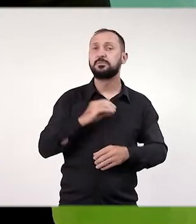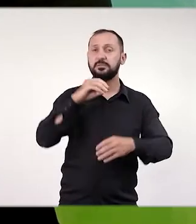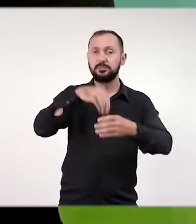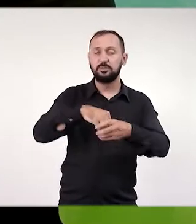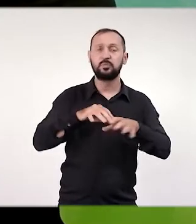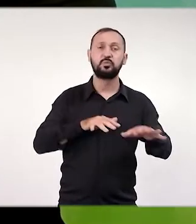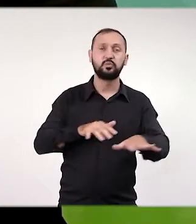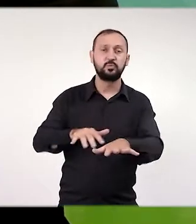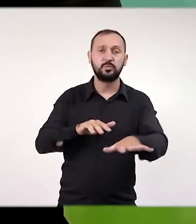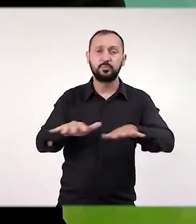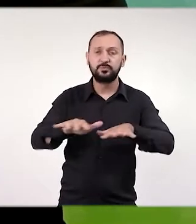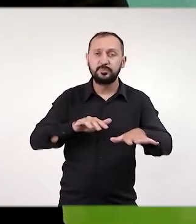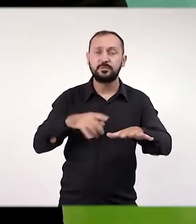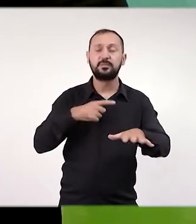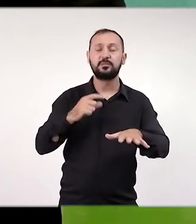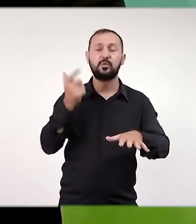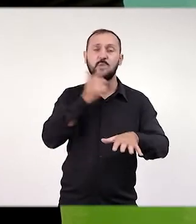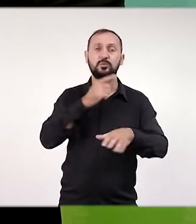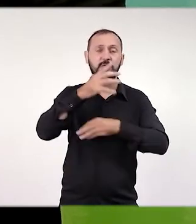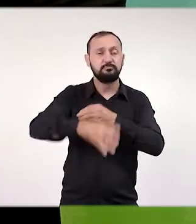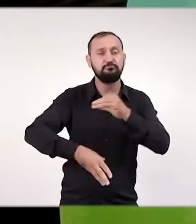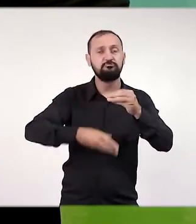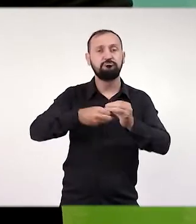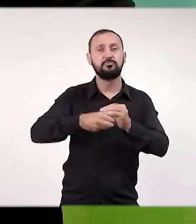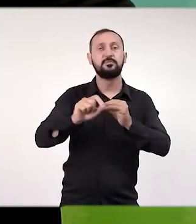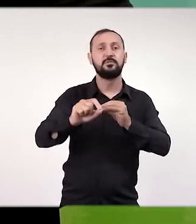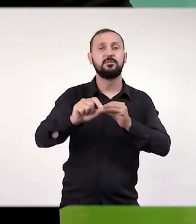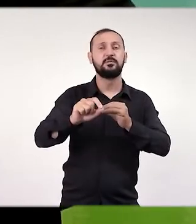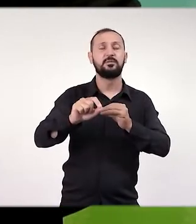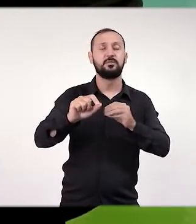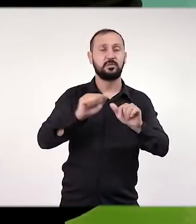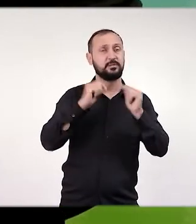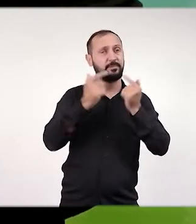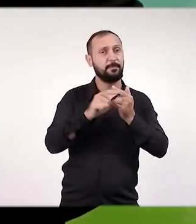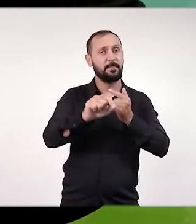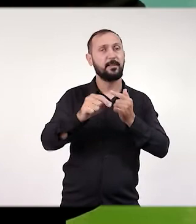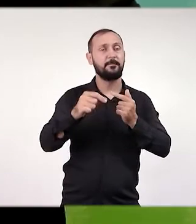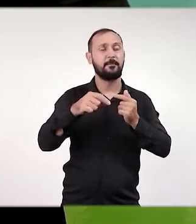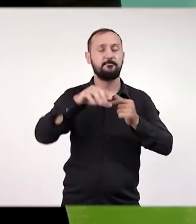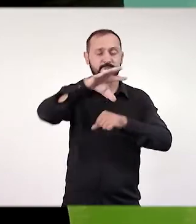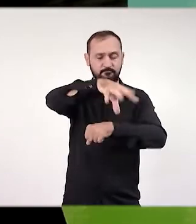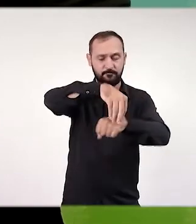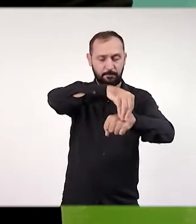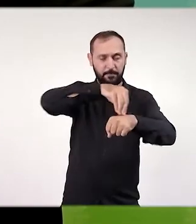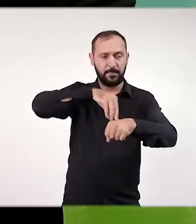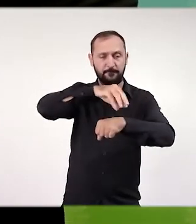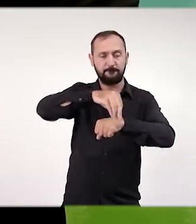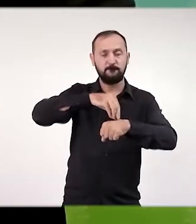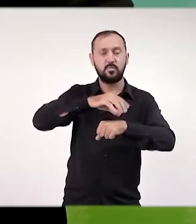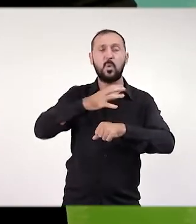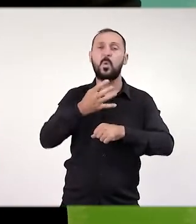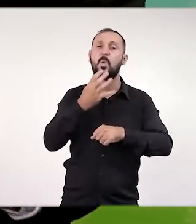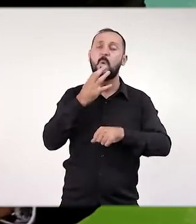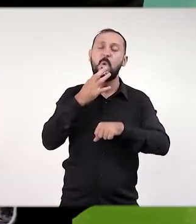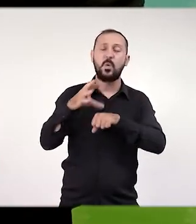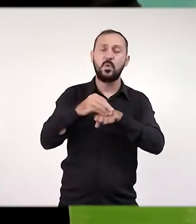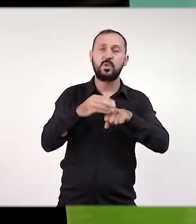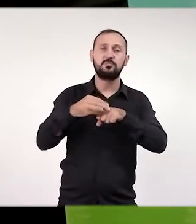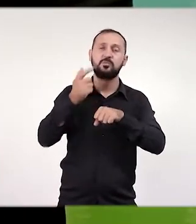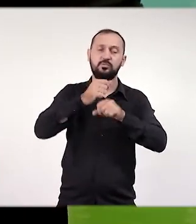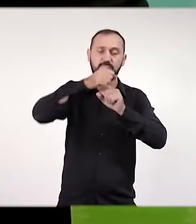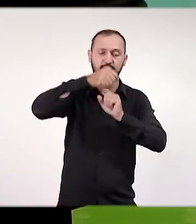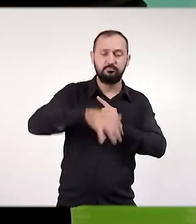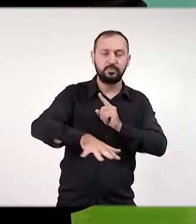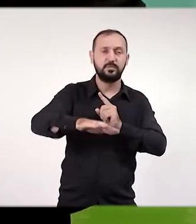participativa dentro desses movimentos. Com isso a gente consegue realmente agregar em nível de parlamentos estaduais, trazendo para Mato Grosso do Sul todo um conhecimento que a gente